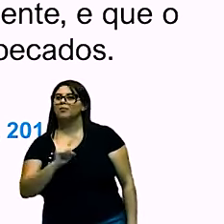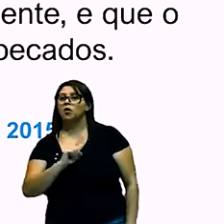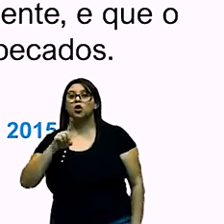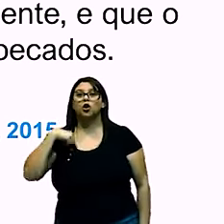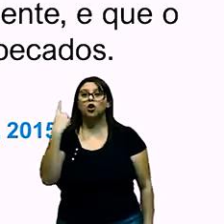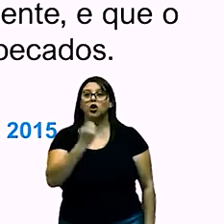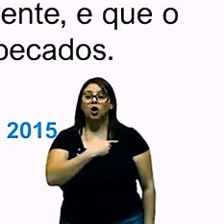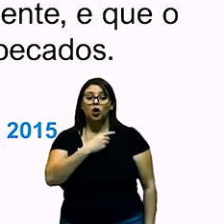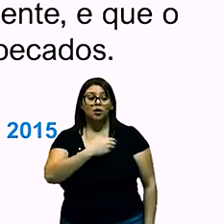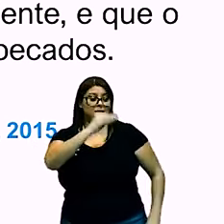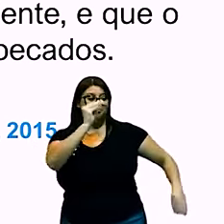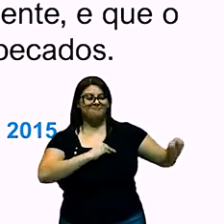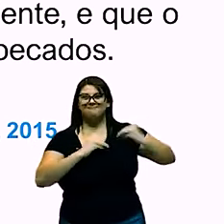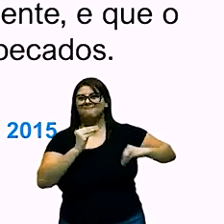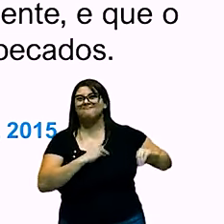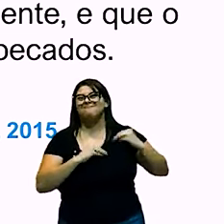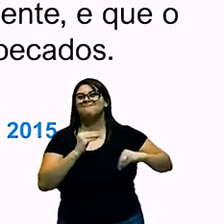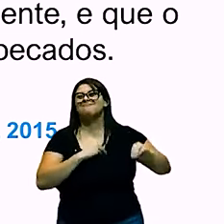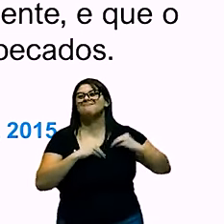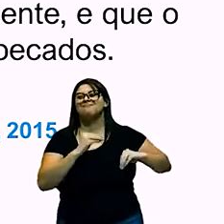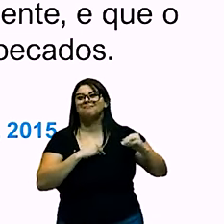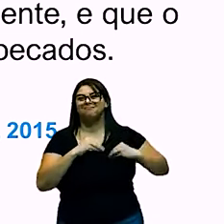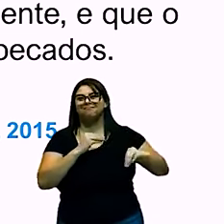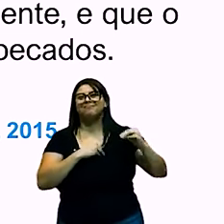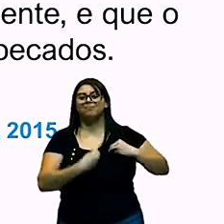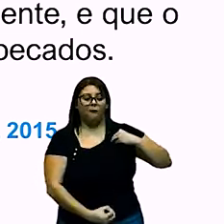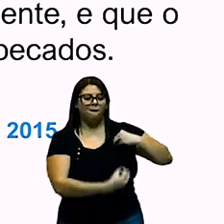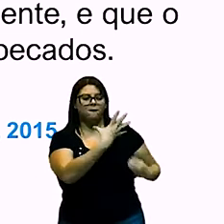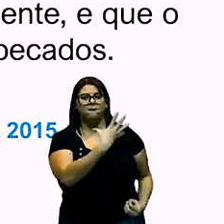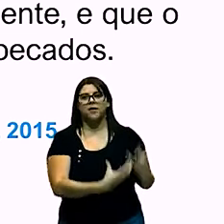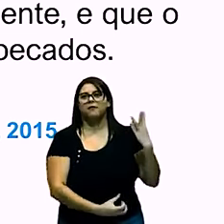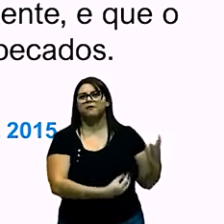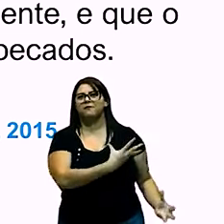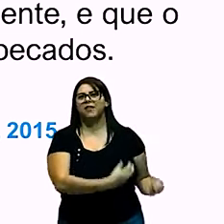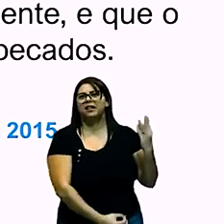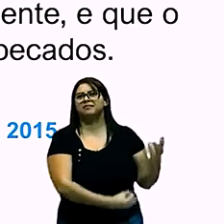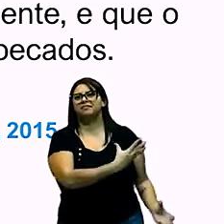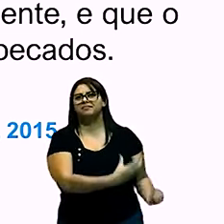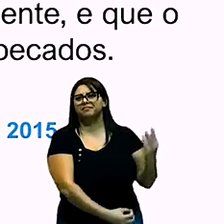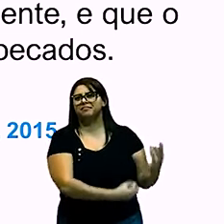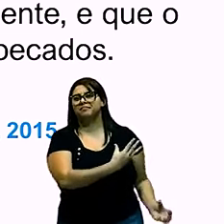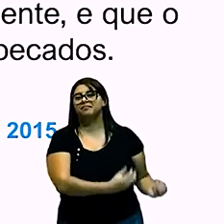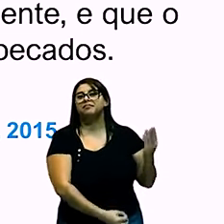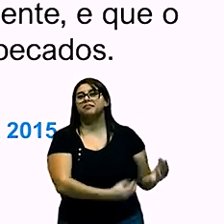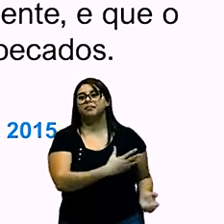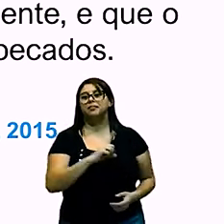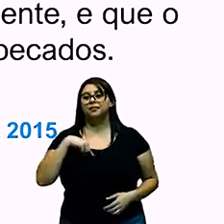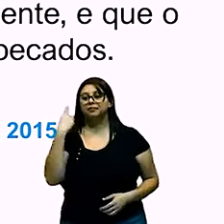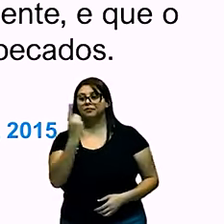condenados. Porque as nossas obras são obras que são impuras diante de Deus, se não for